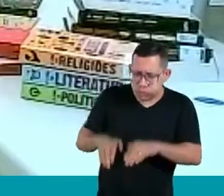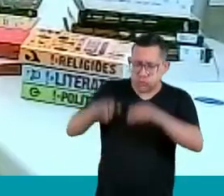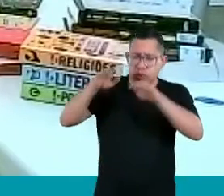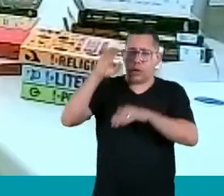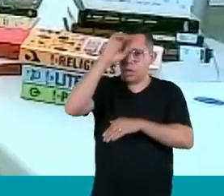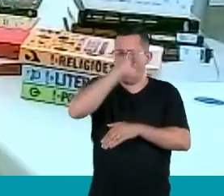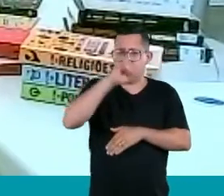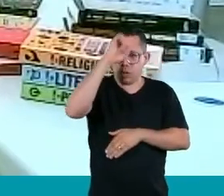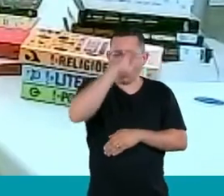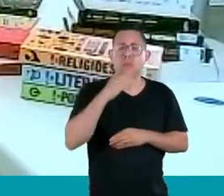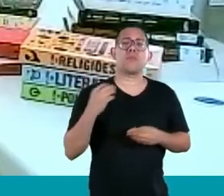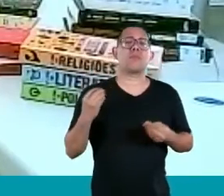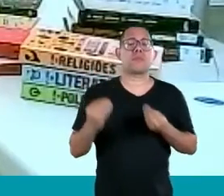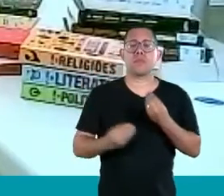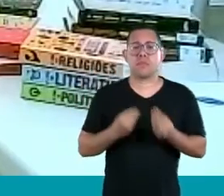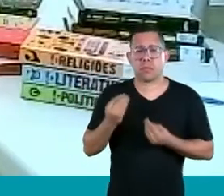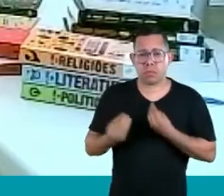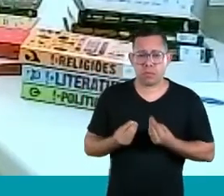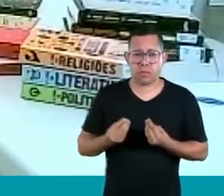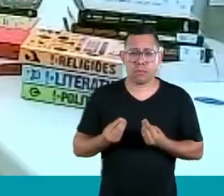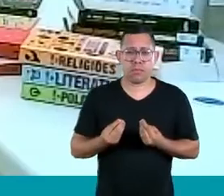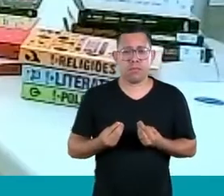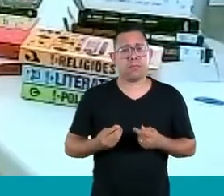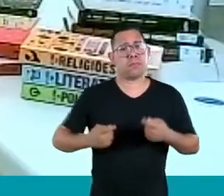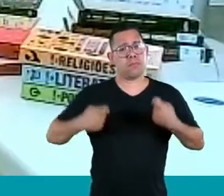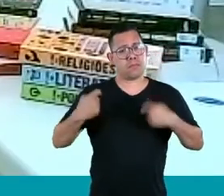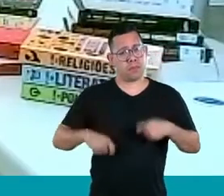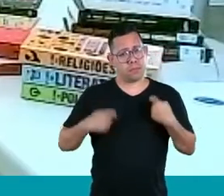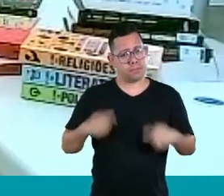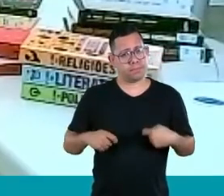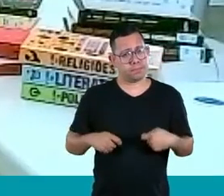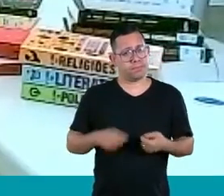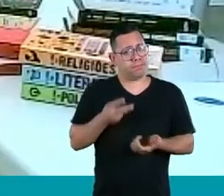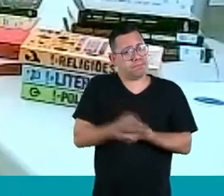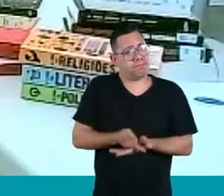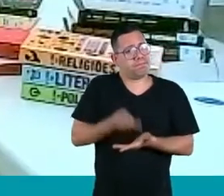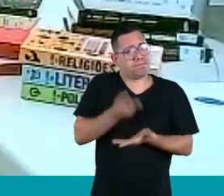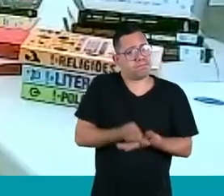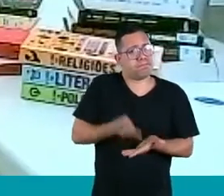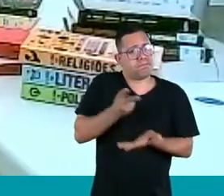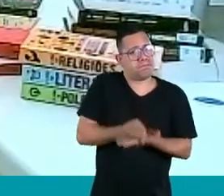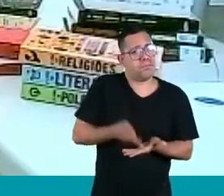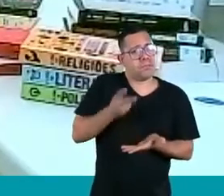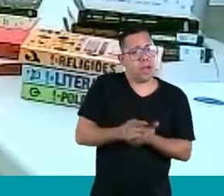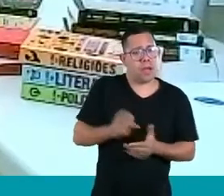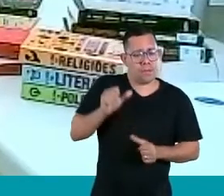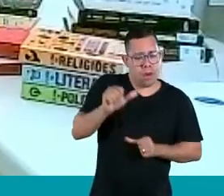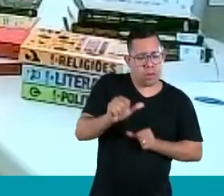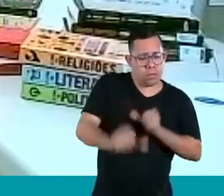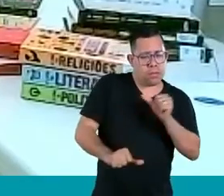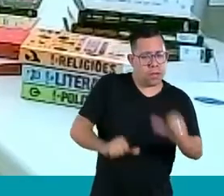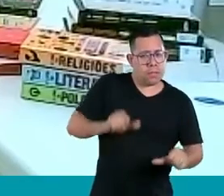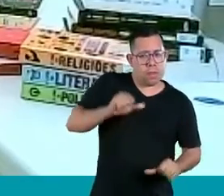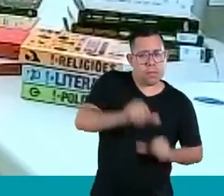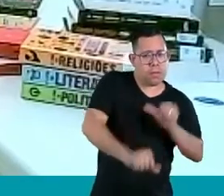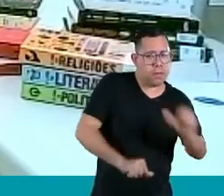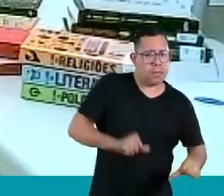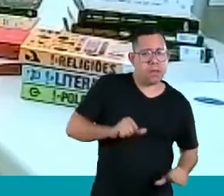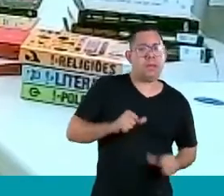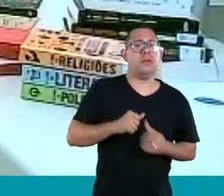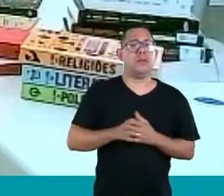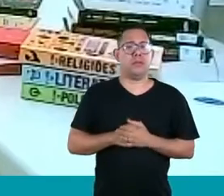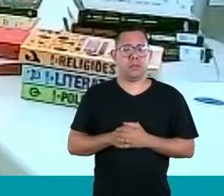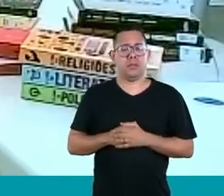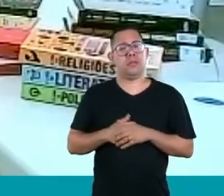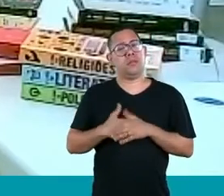lucidez, além de nunca ser concluída, né, ela deve ser sempre continuamente recomeçada, regenerada.